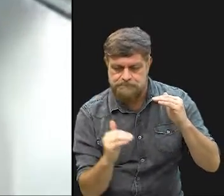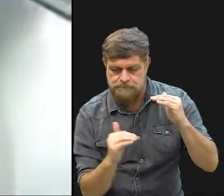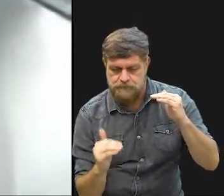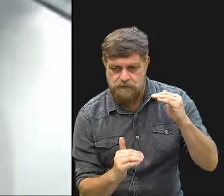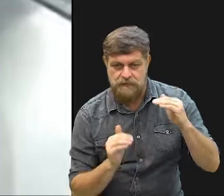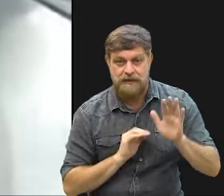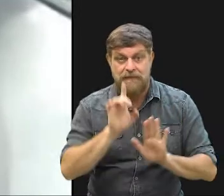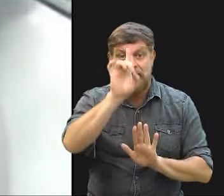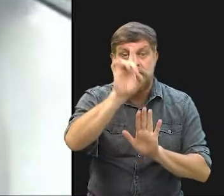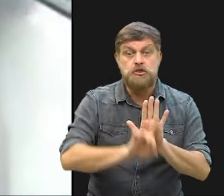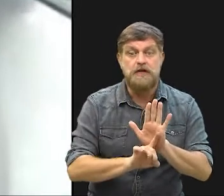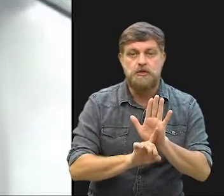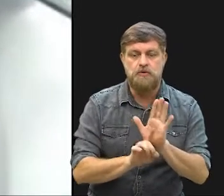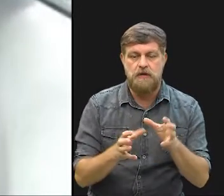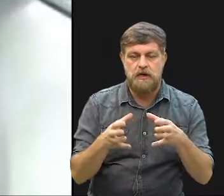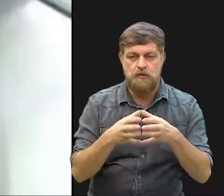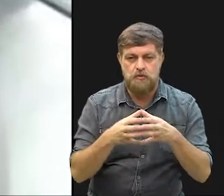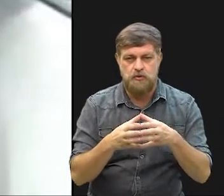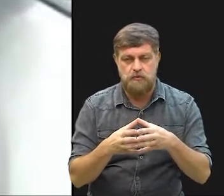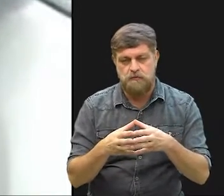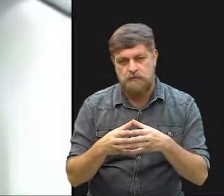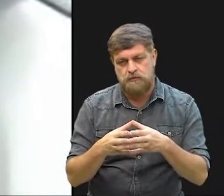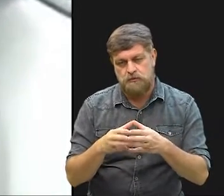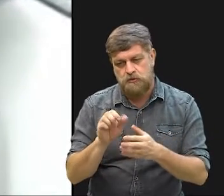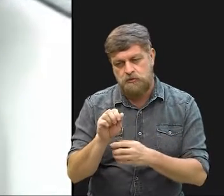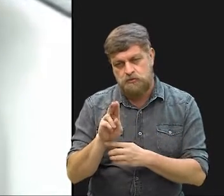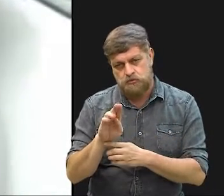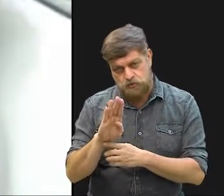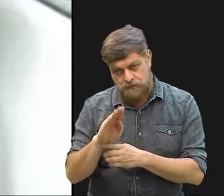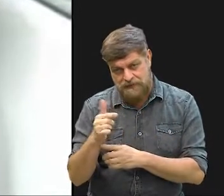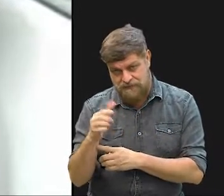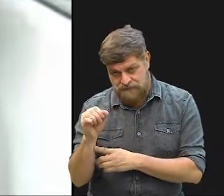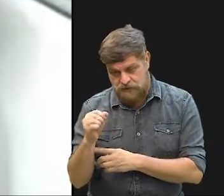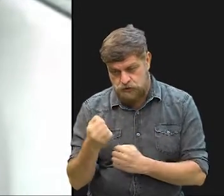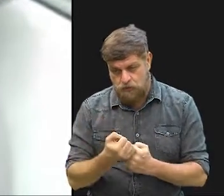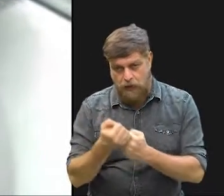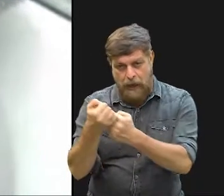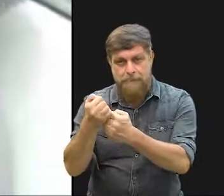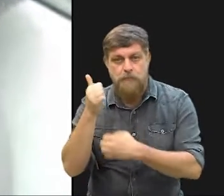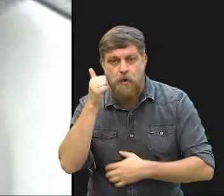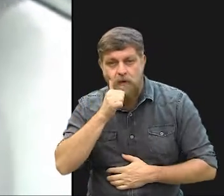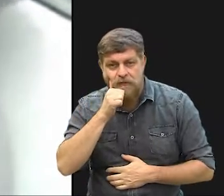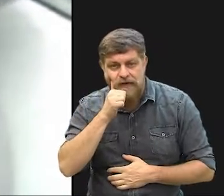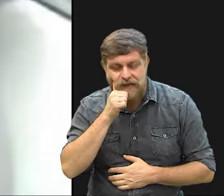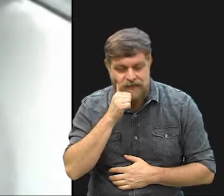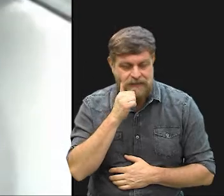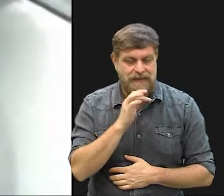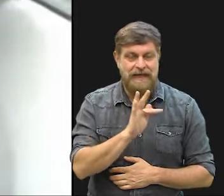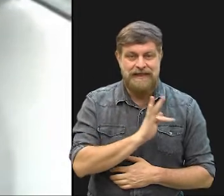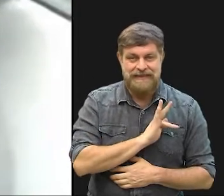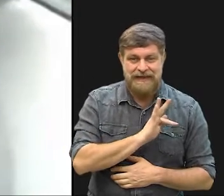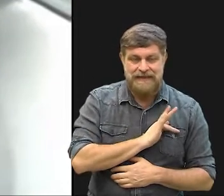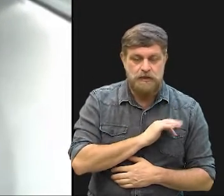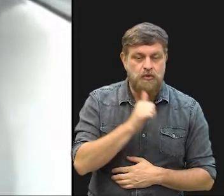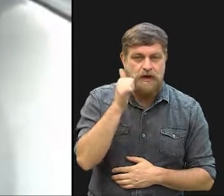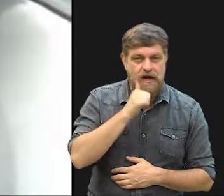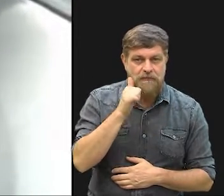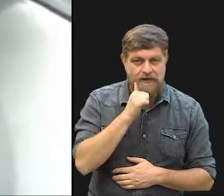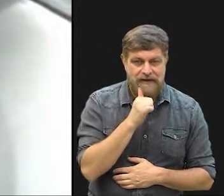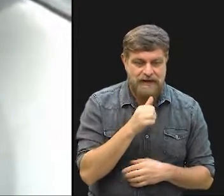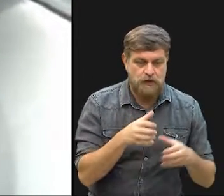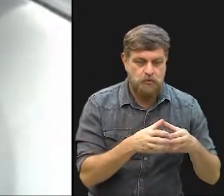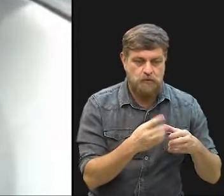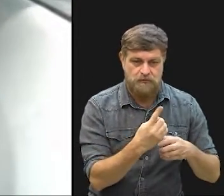diretora de seleções. No sub-20, uma auxiliar mulher, no sub-17, uma treinadora mulher, preparadora de goleiro. Então,